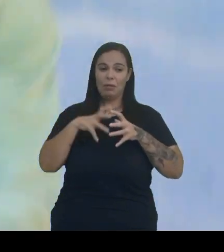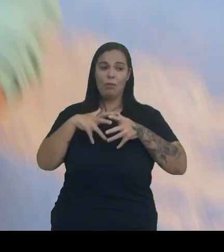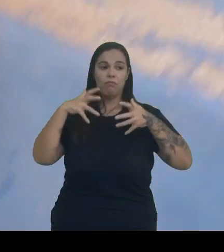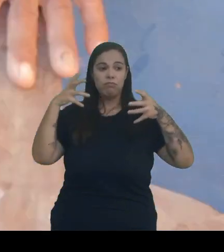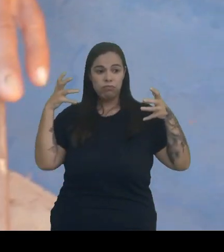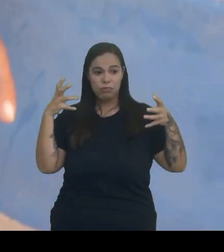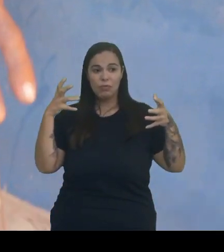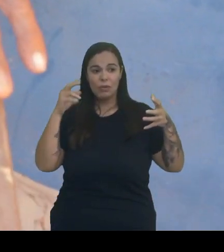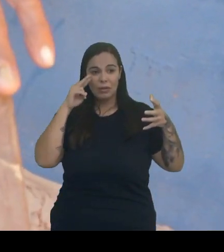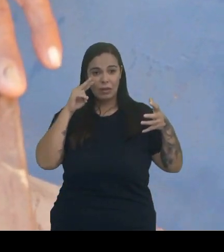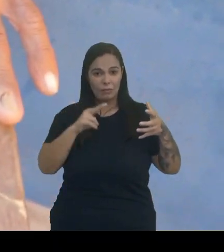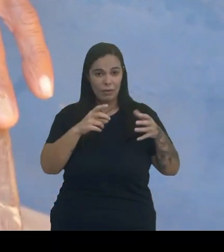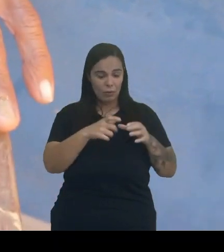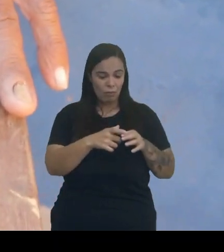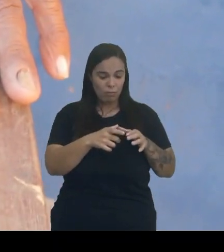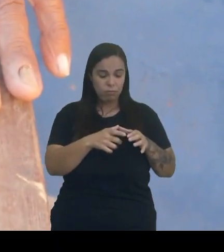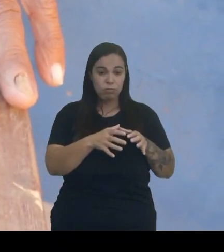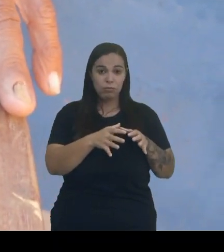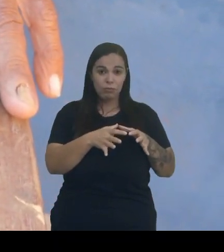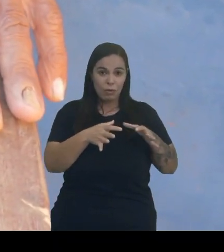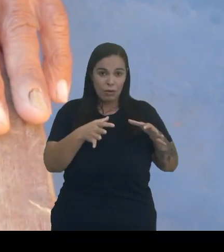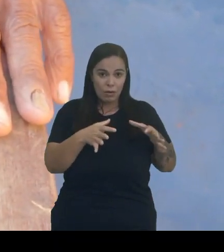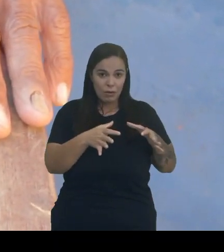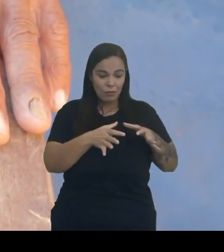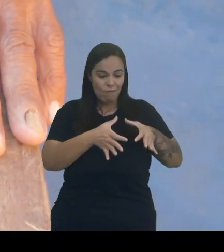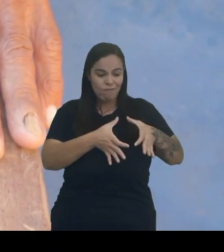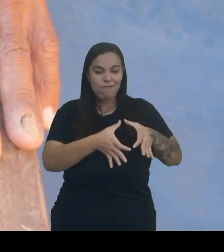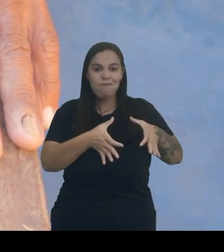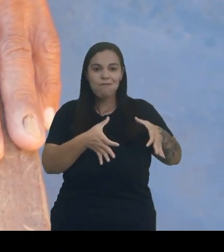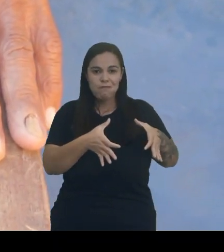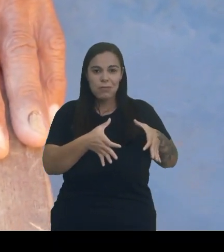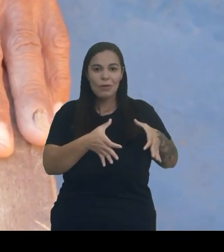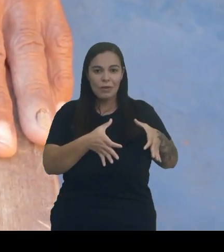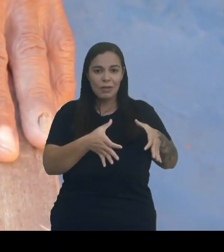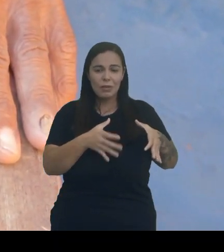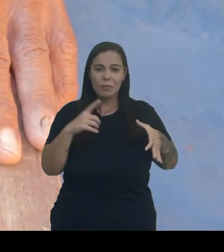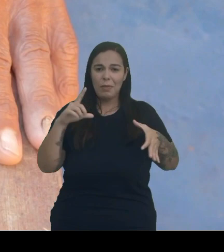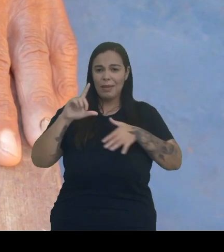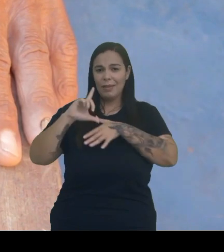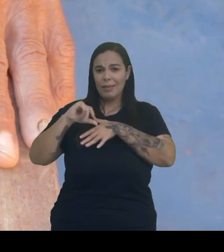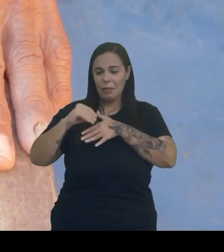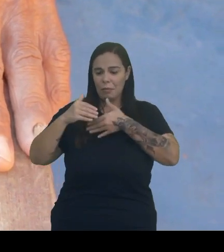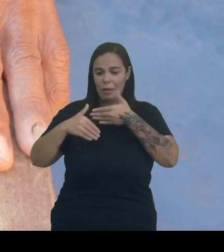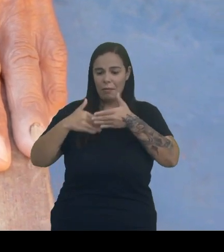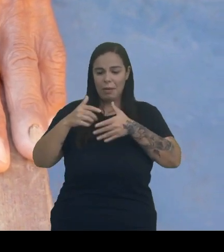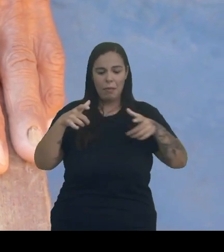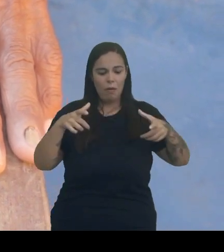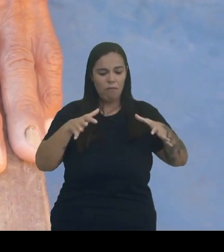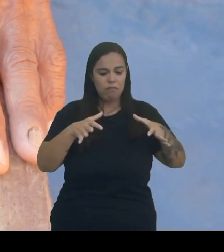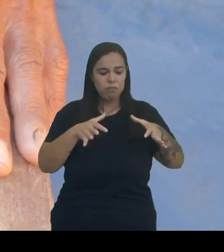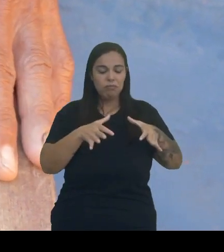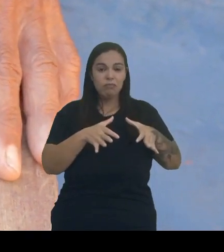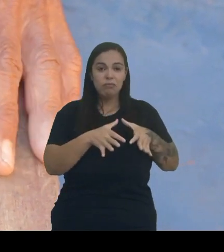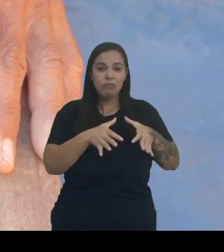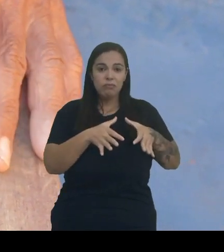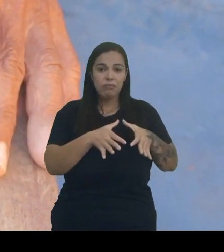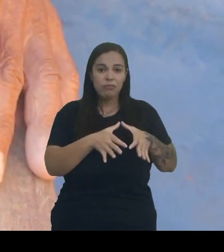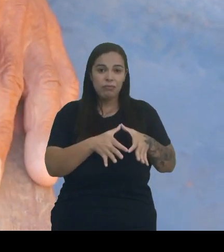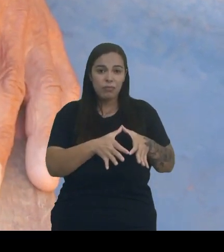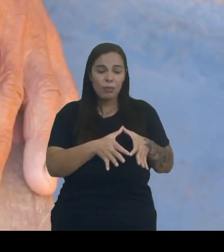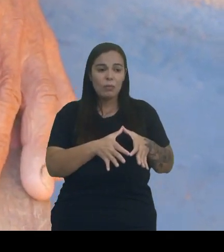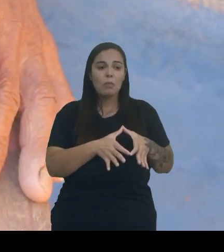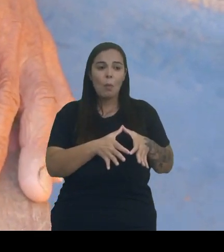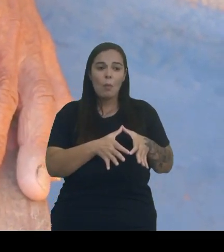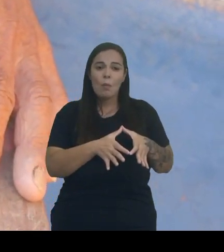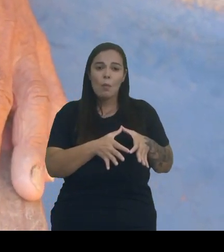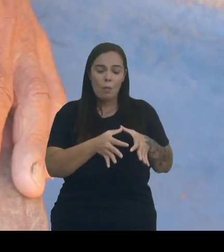que você está vendo, ele era assim. Ele era assim, ele era isso. Com certeza que eu estou te dizendo, ele era isso. E isso aqui dele era bem